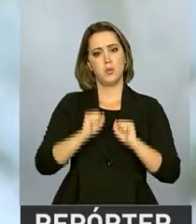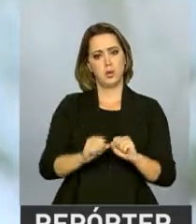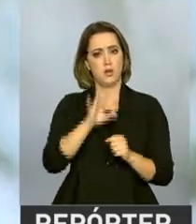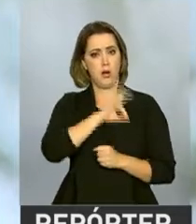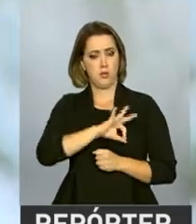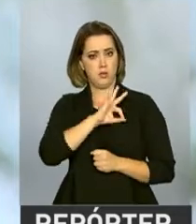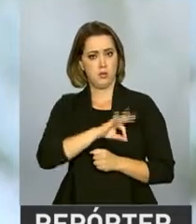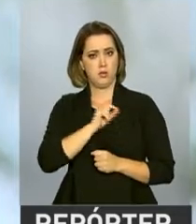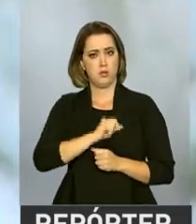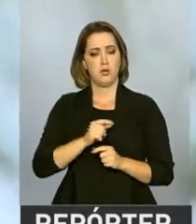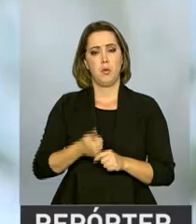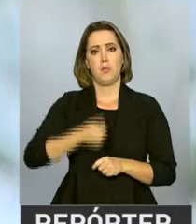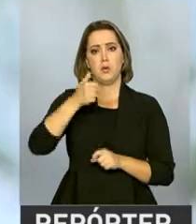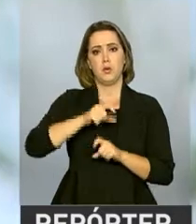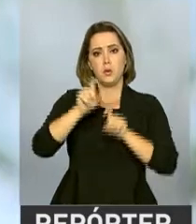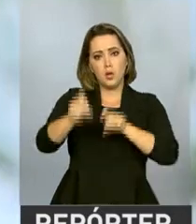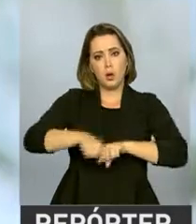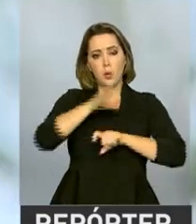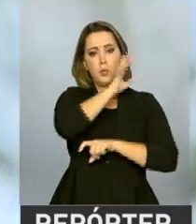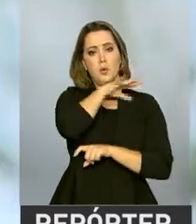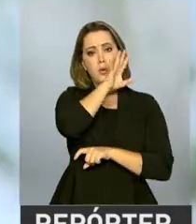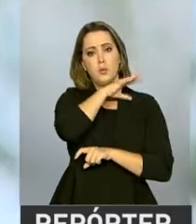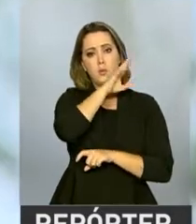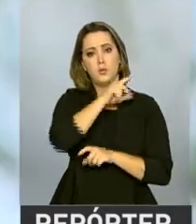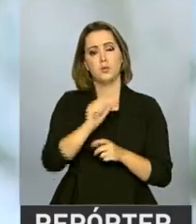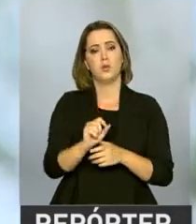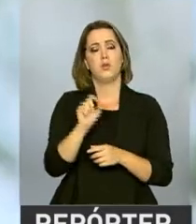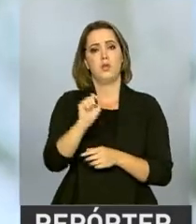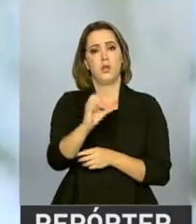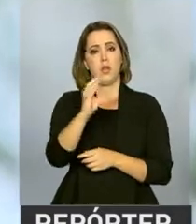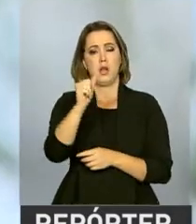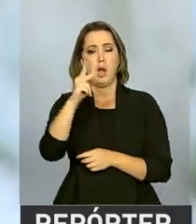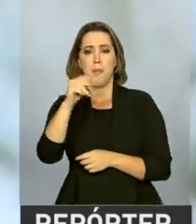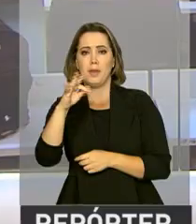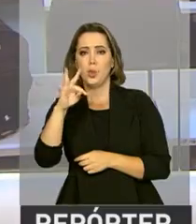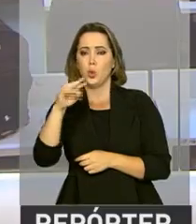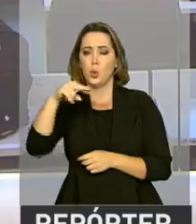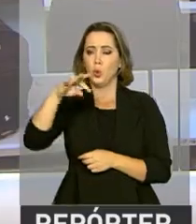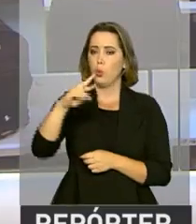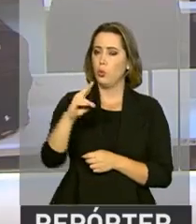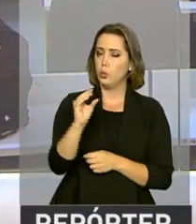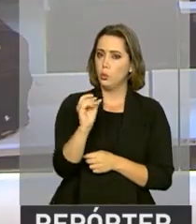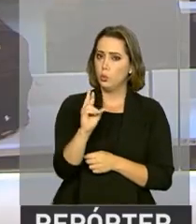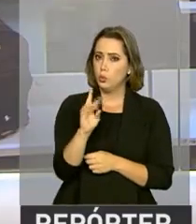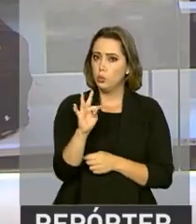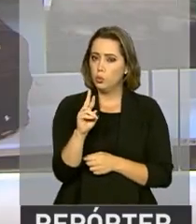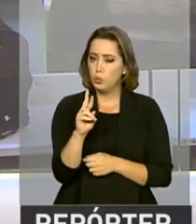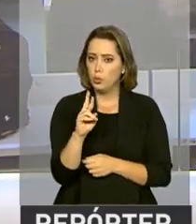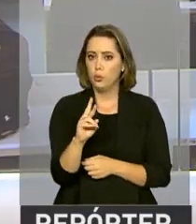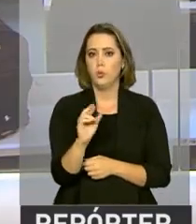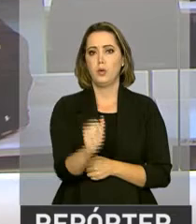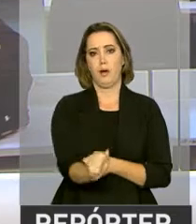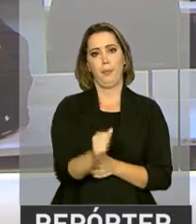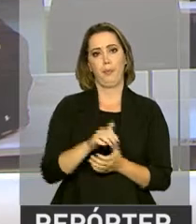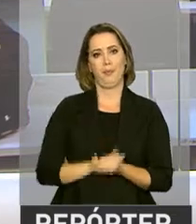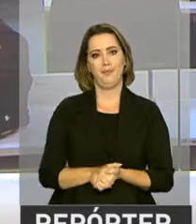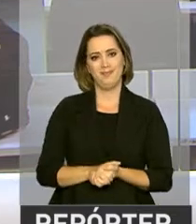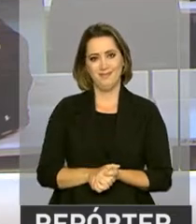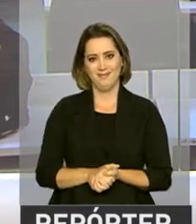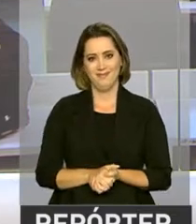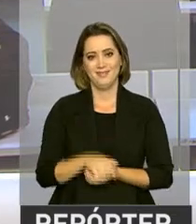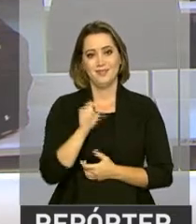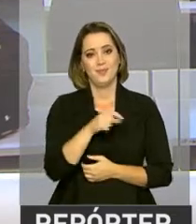com a questão da agropecuária com a versão pra caprinocultura que é o nosso foco um apoio que pode